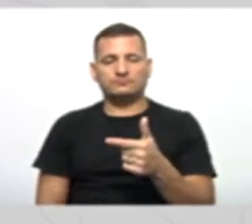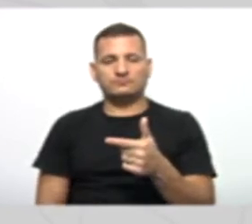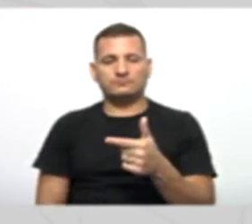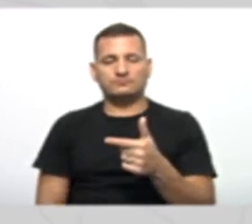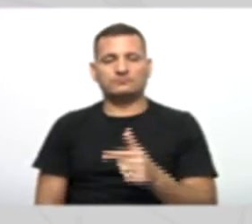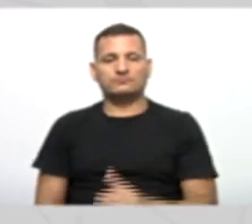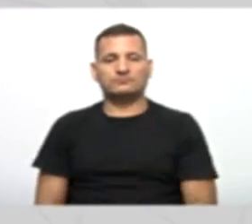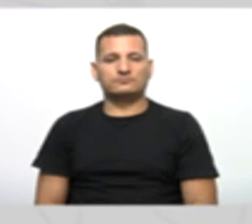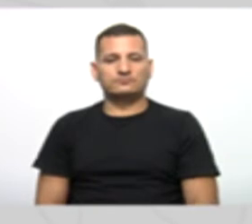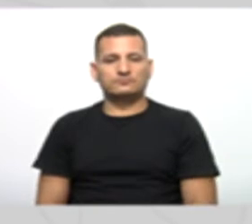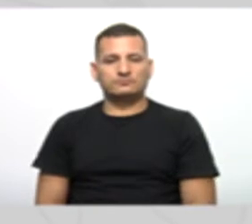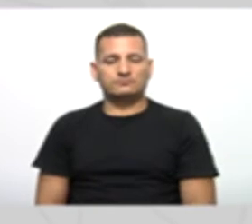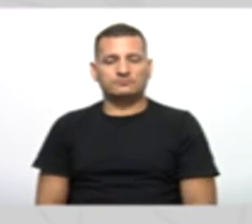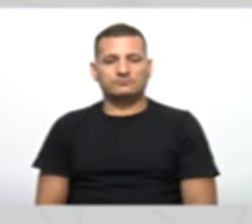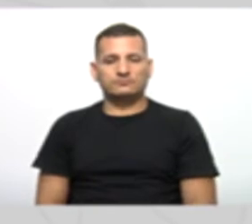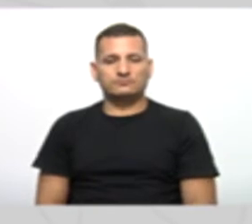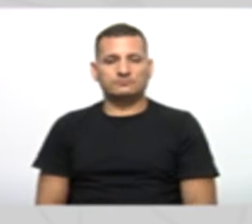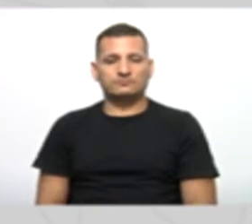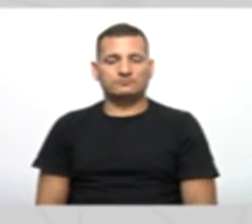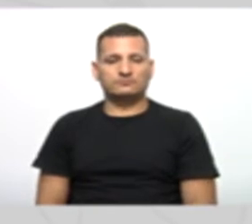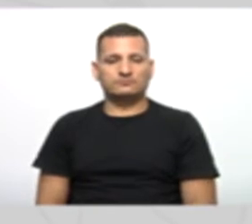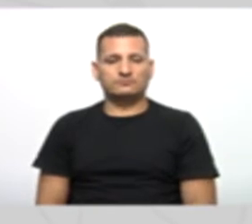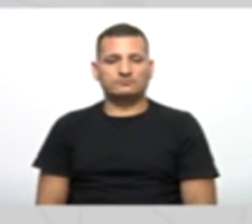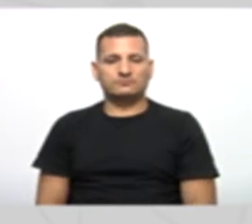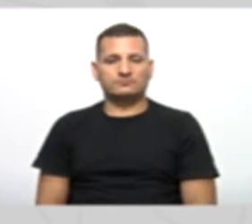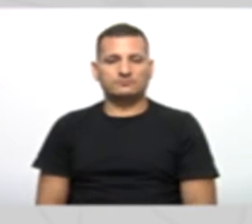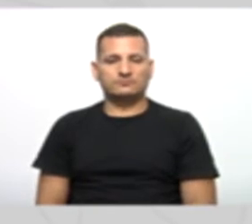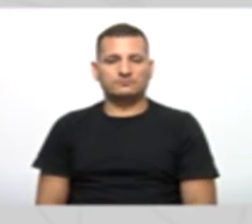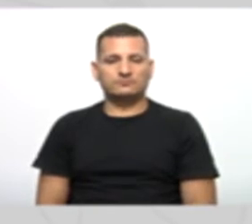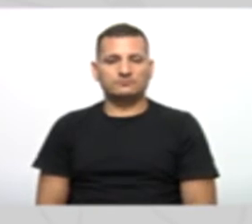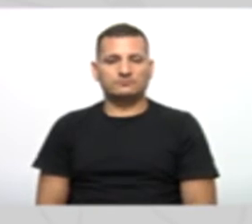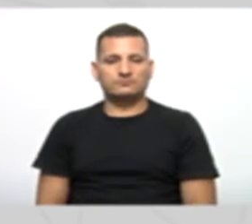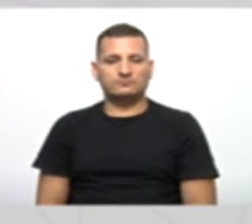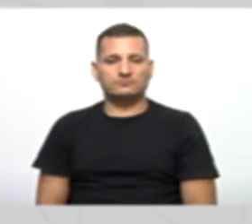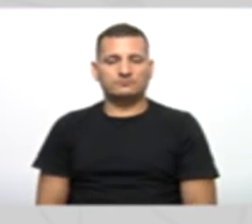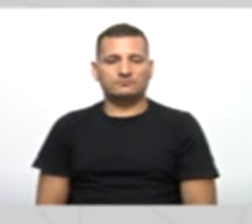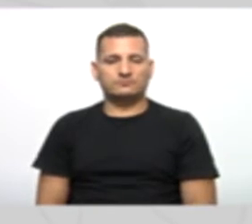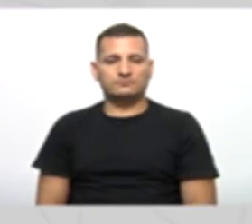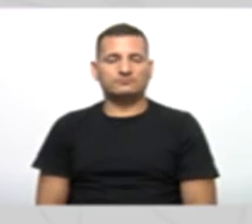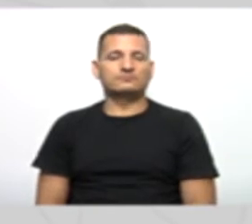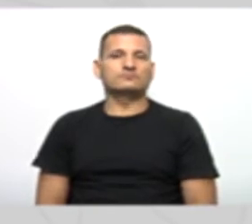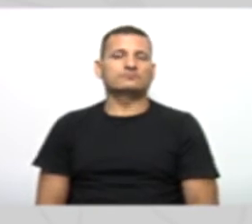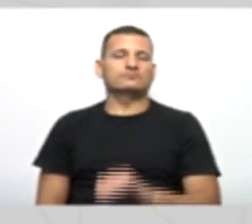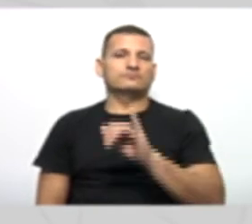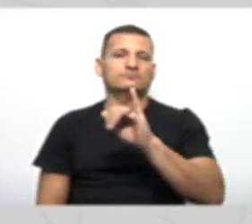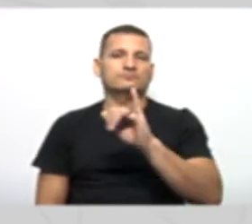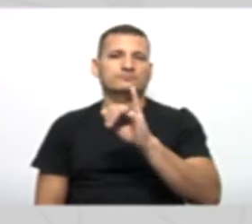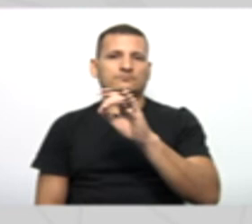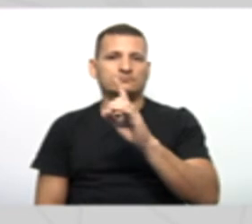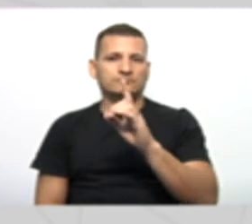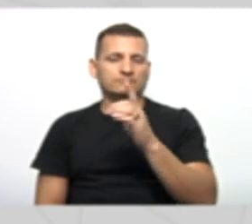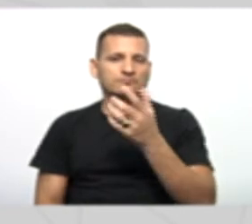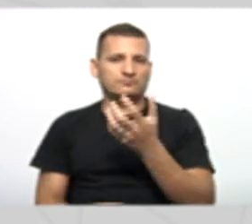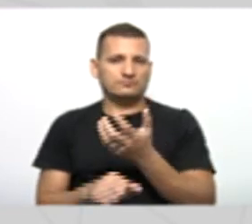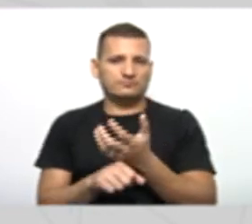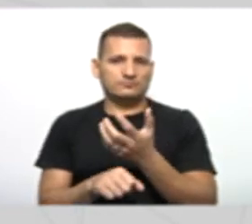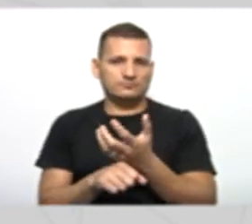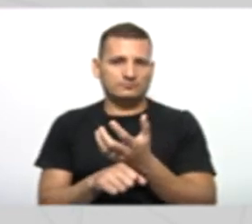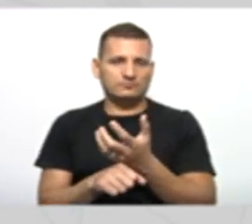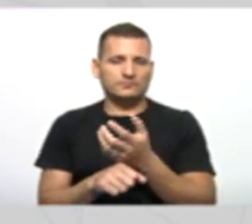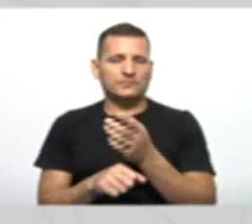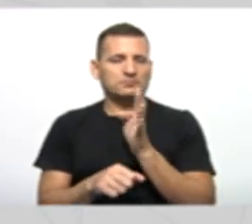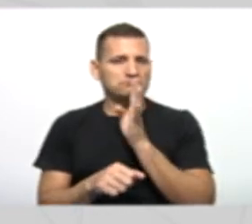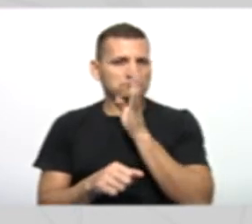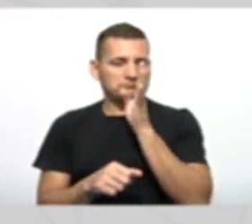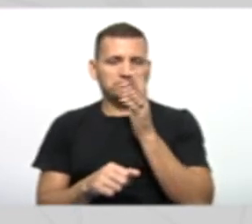feito dessa forma. Como nós colocamos que o nosso ID disciplina é